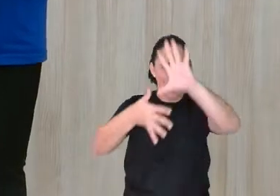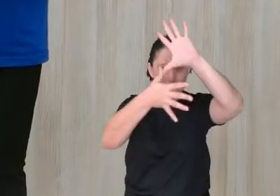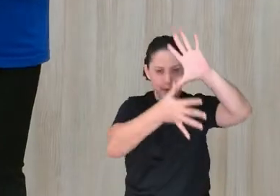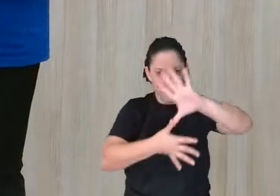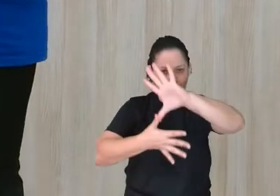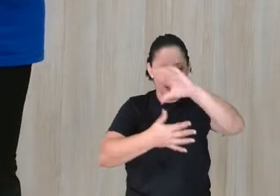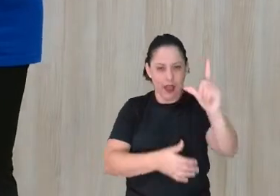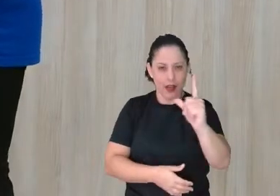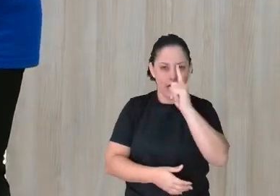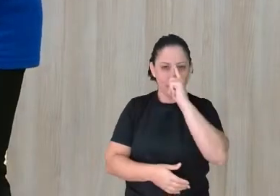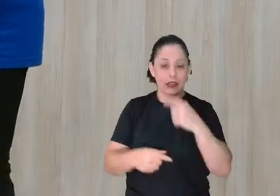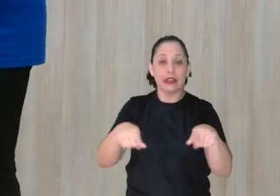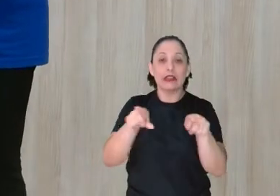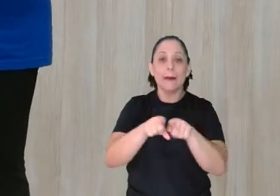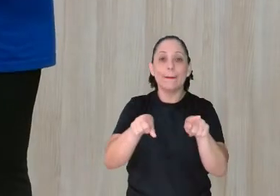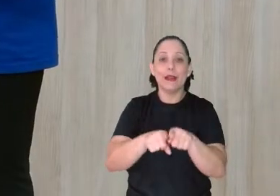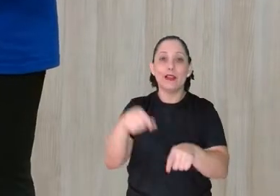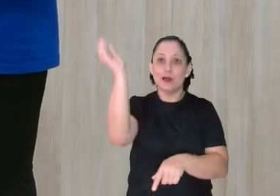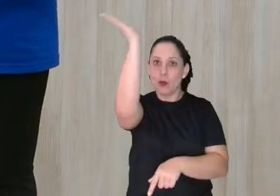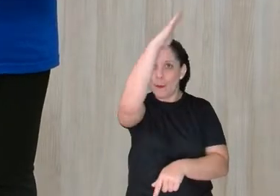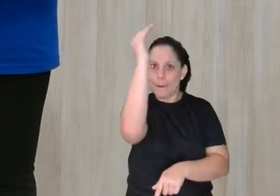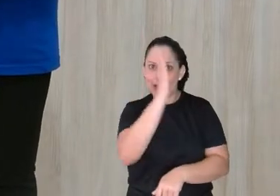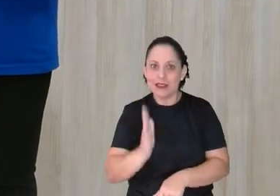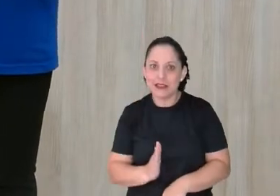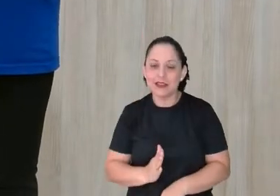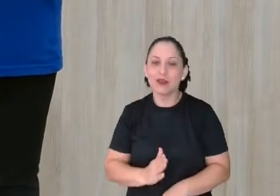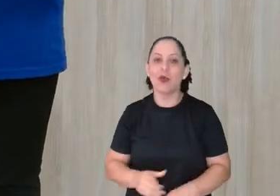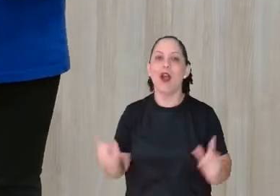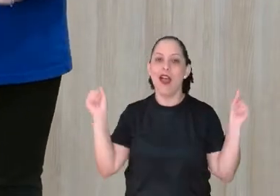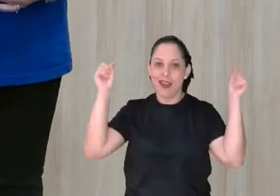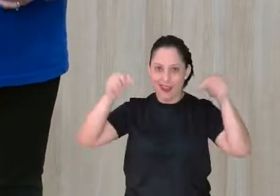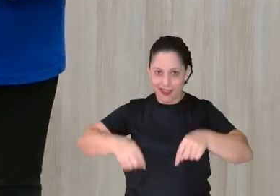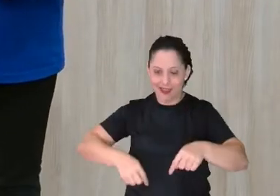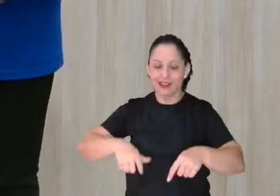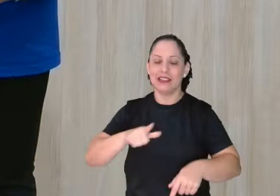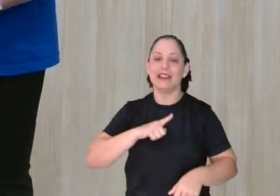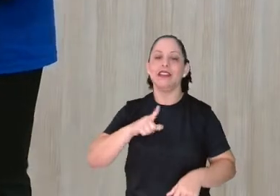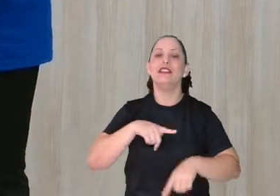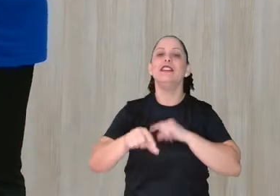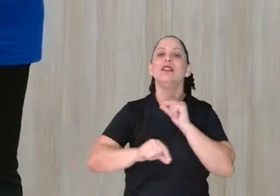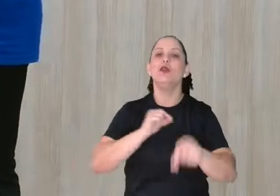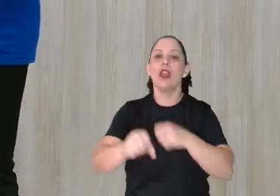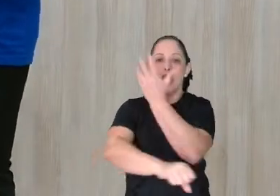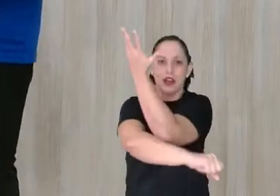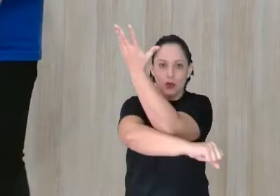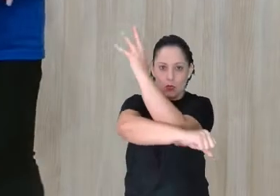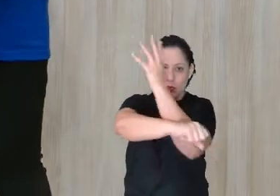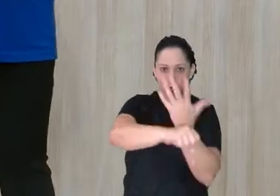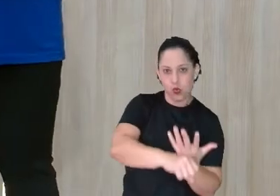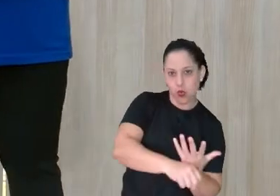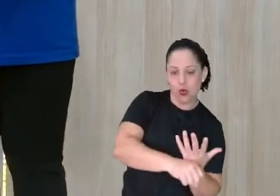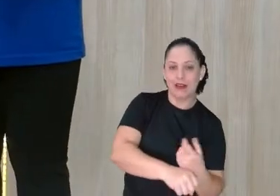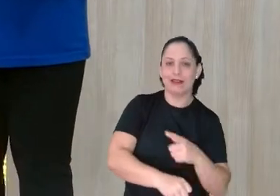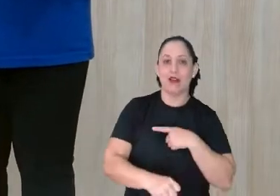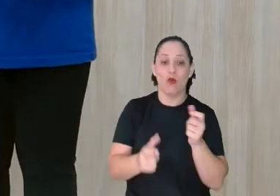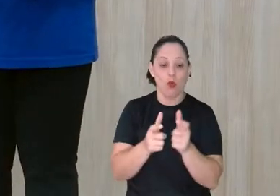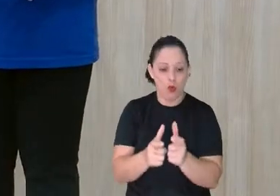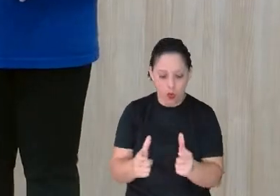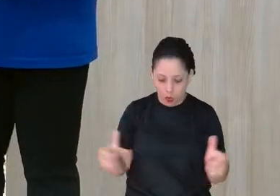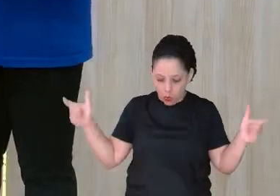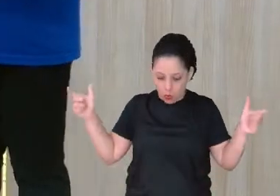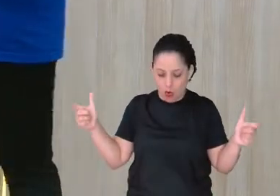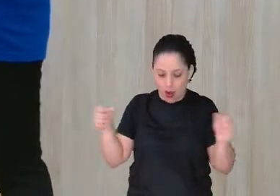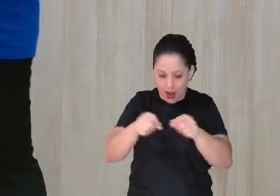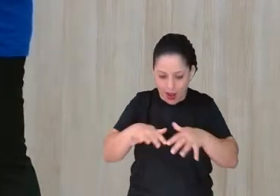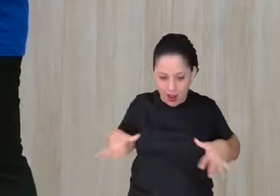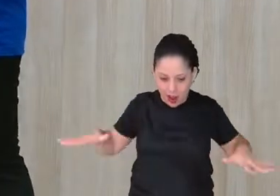o Cerrado ele é conhecido como a savana brasileira e apresenta também como a savana uma grande biodiversidade. Então, a